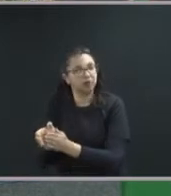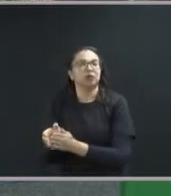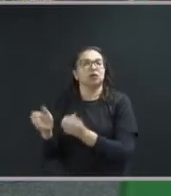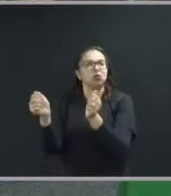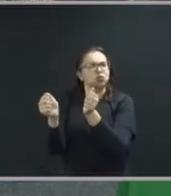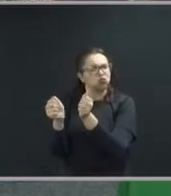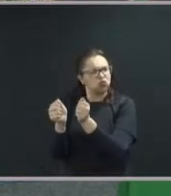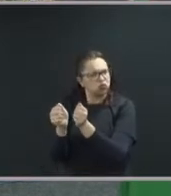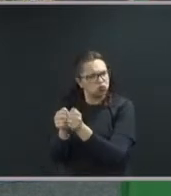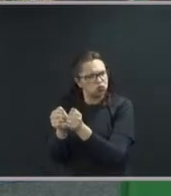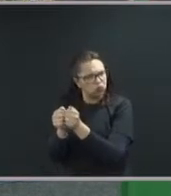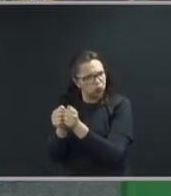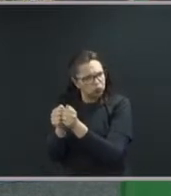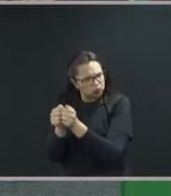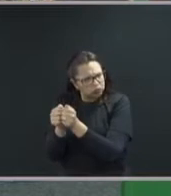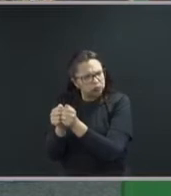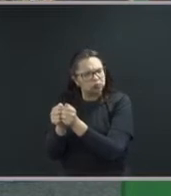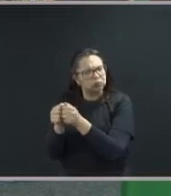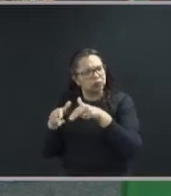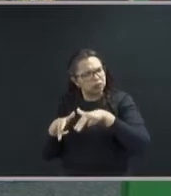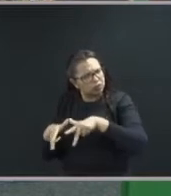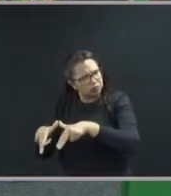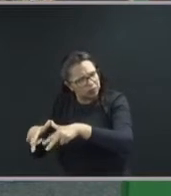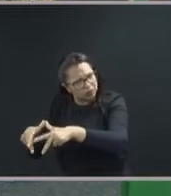cansarmos, que nós devemos estar